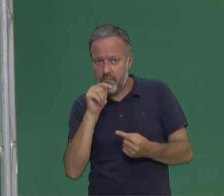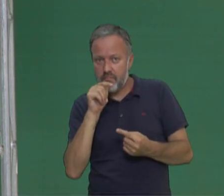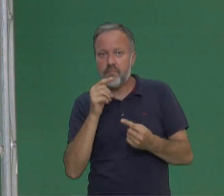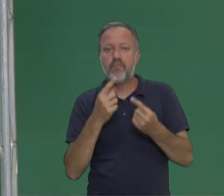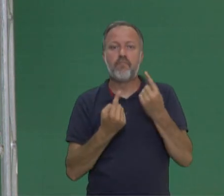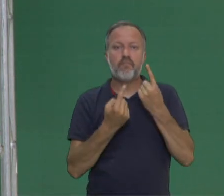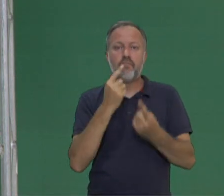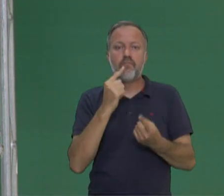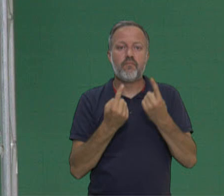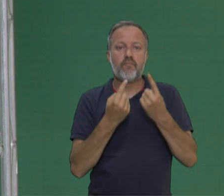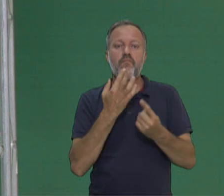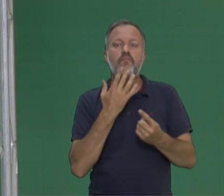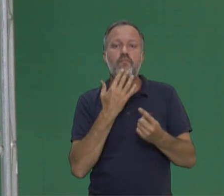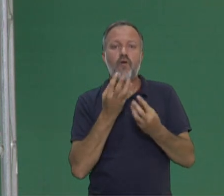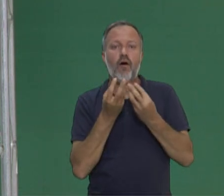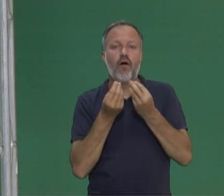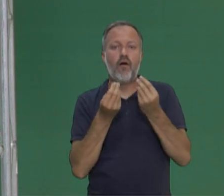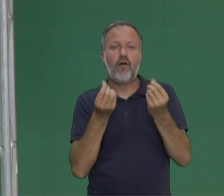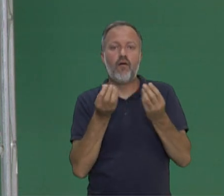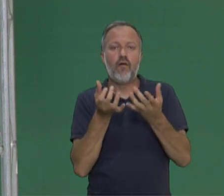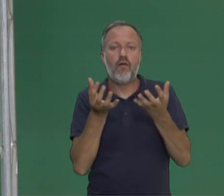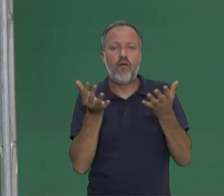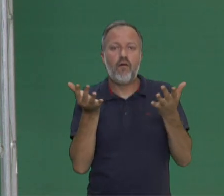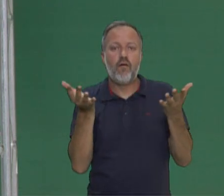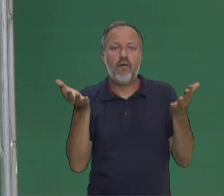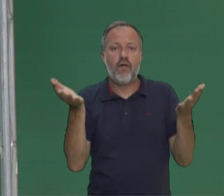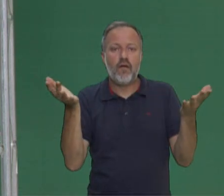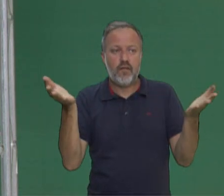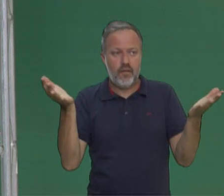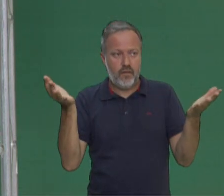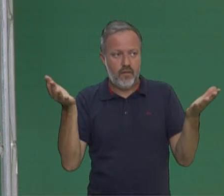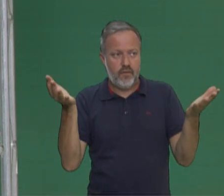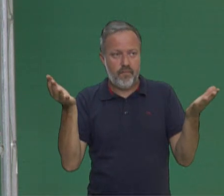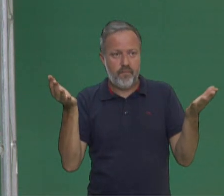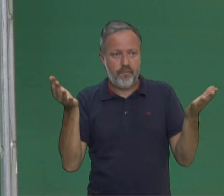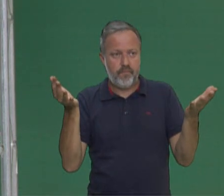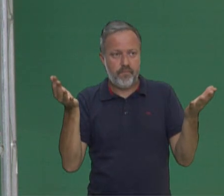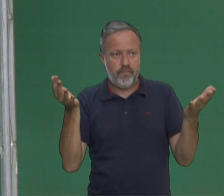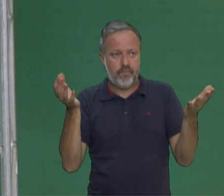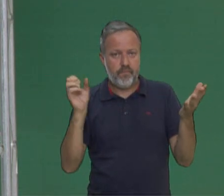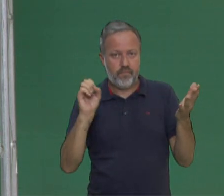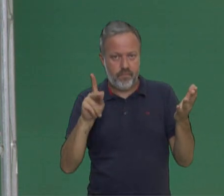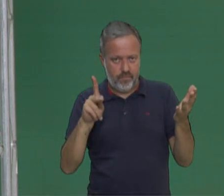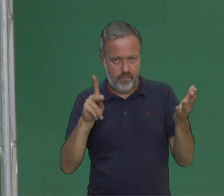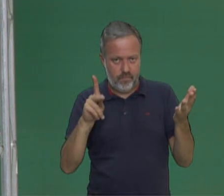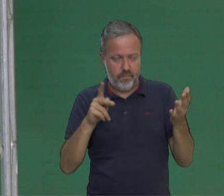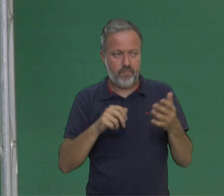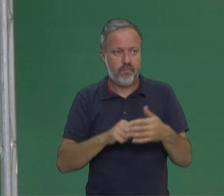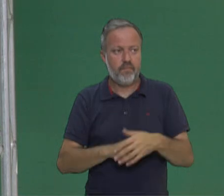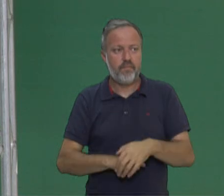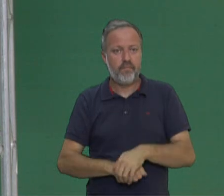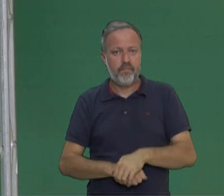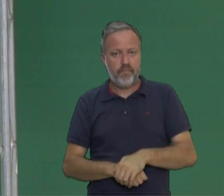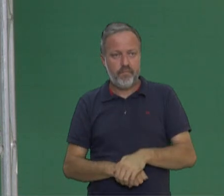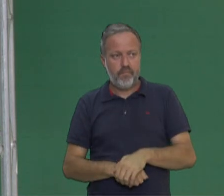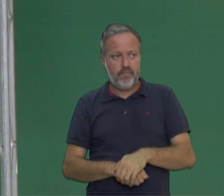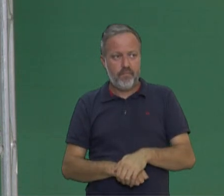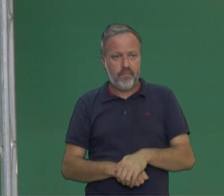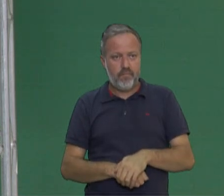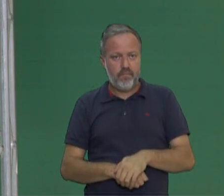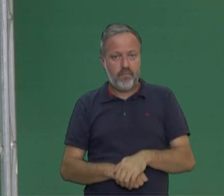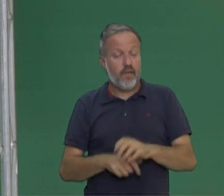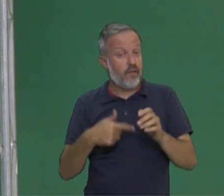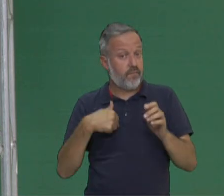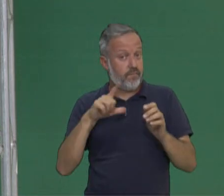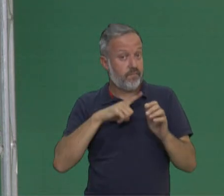gasosos. A regra só diz, você faz a diferença pelas cores. Ótimo? Então existe uma regra